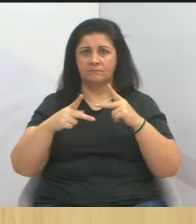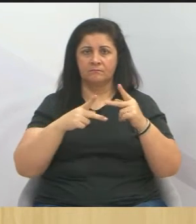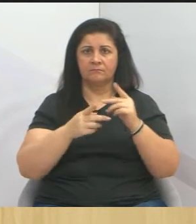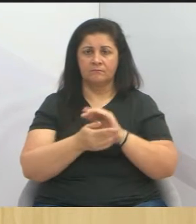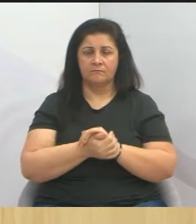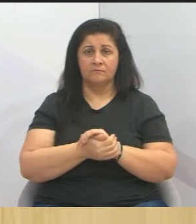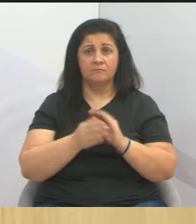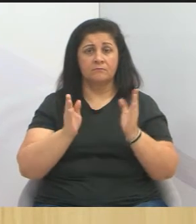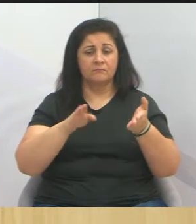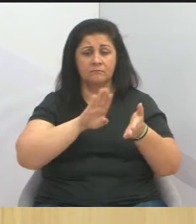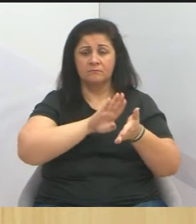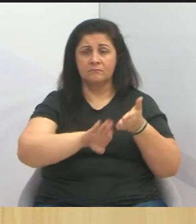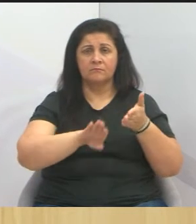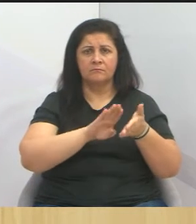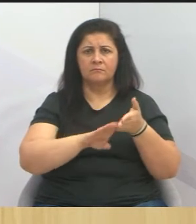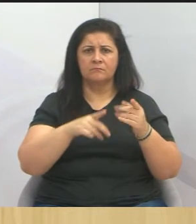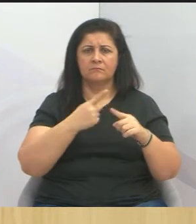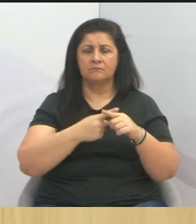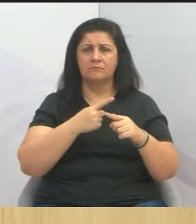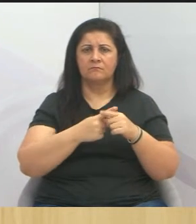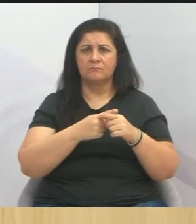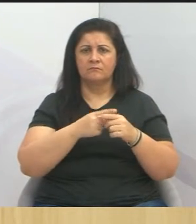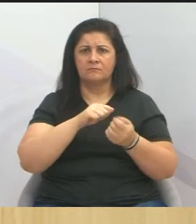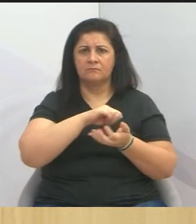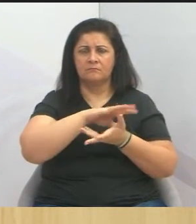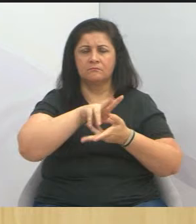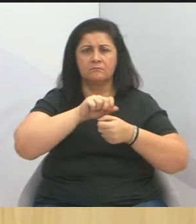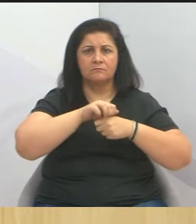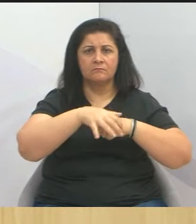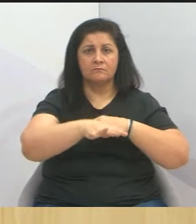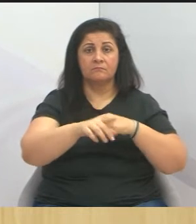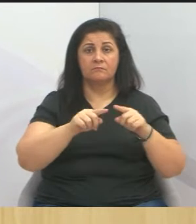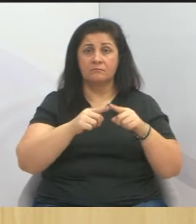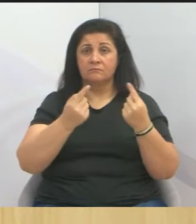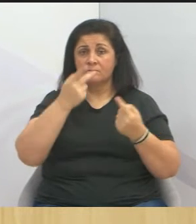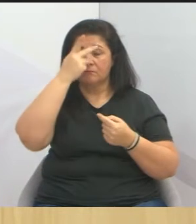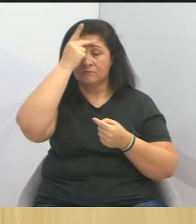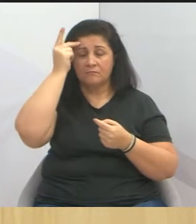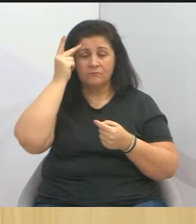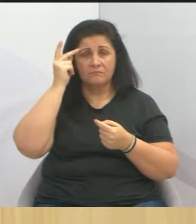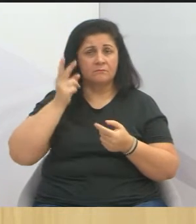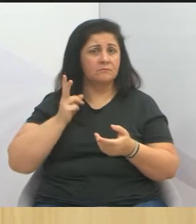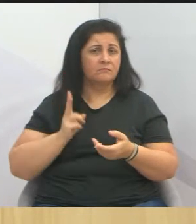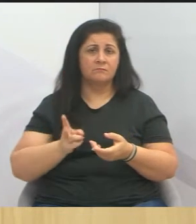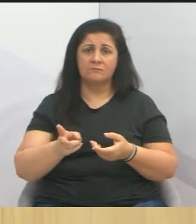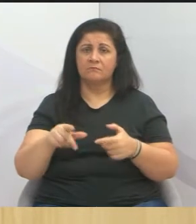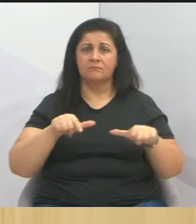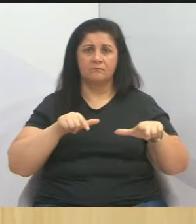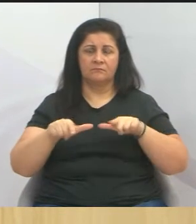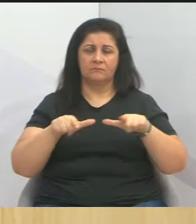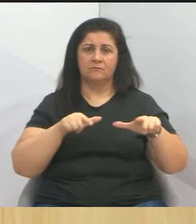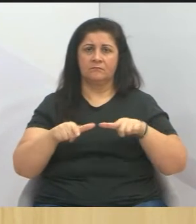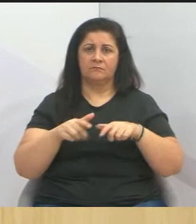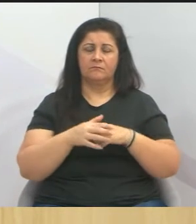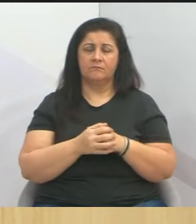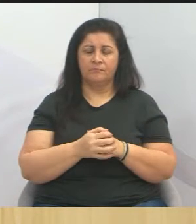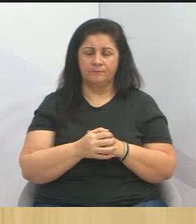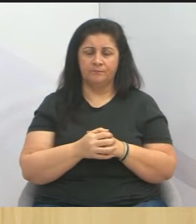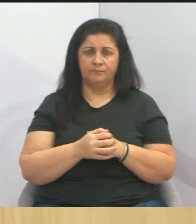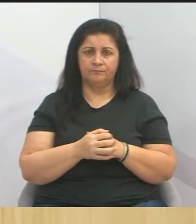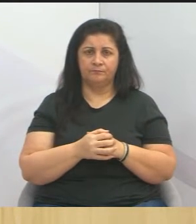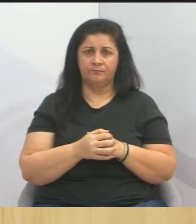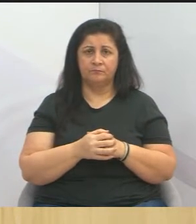foram retirados devido à pandemia mas as pessoas continuaram trabalhando e com isso